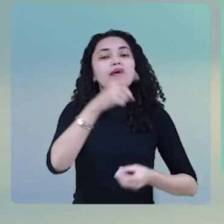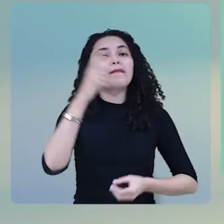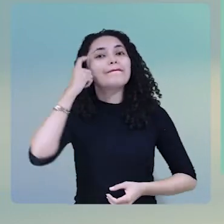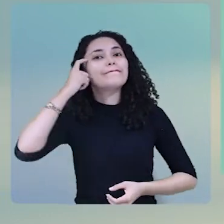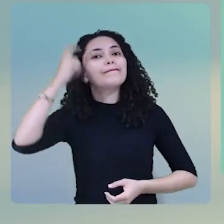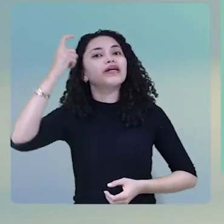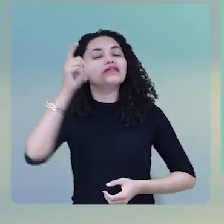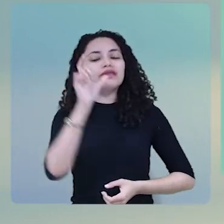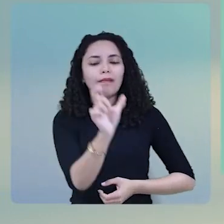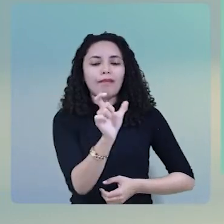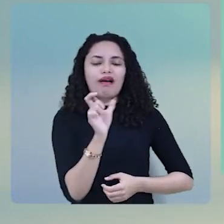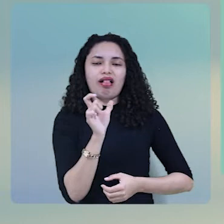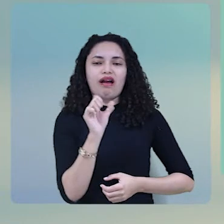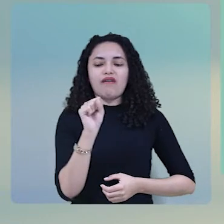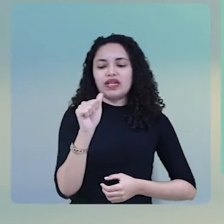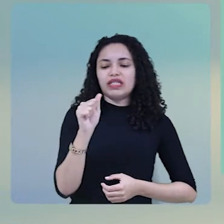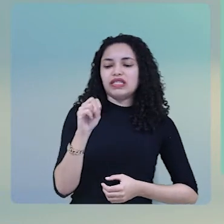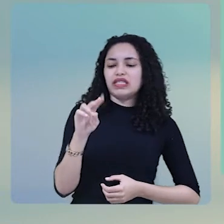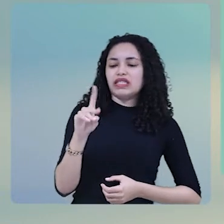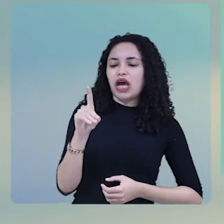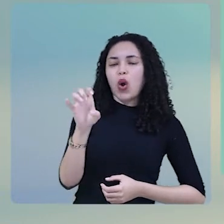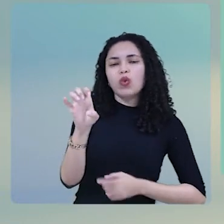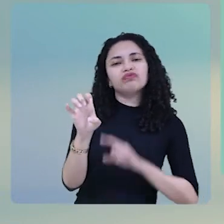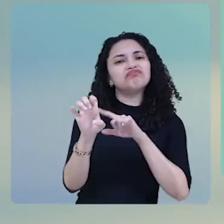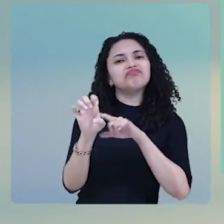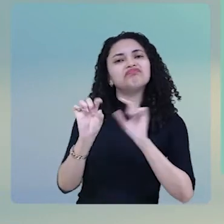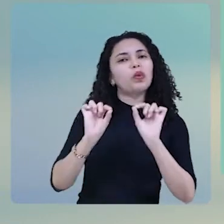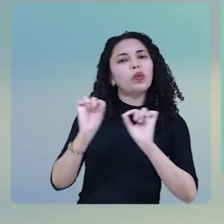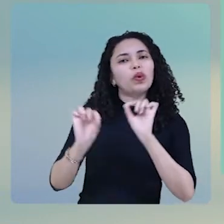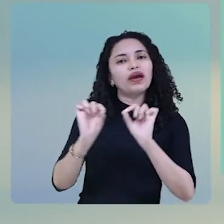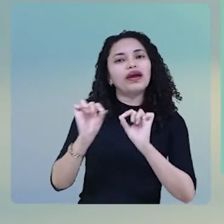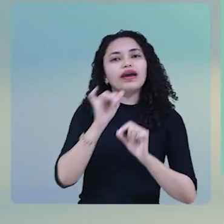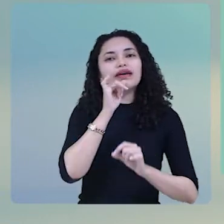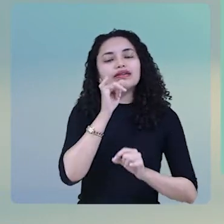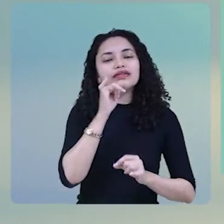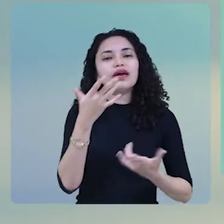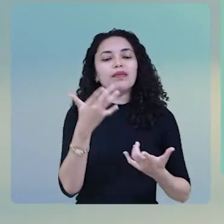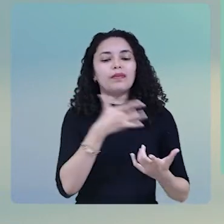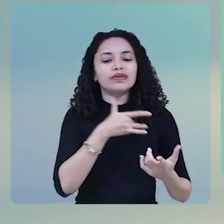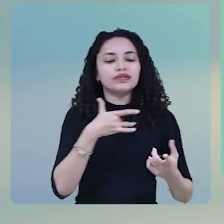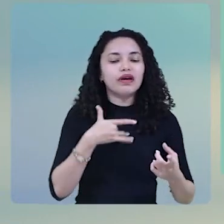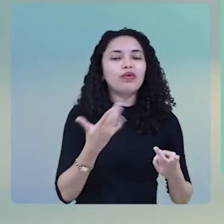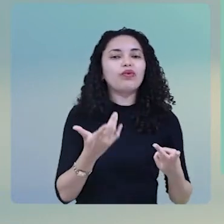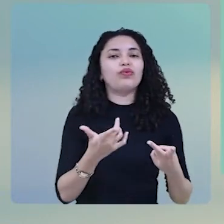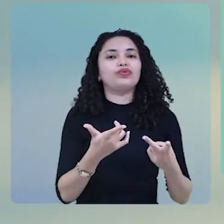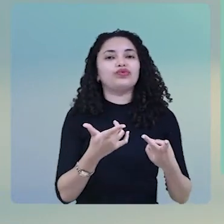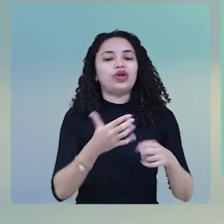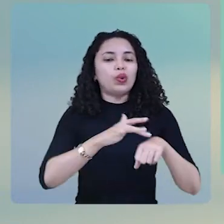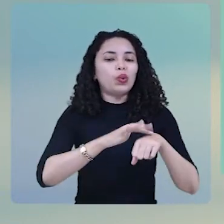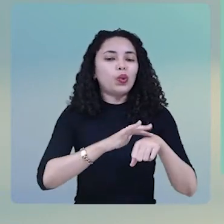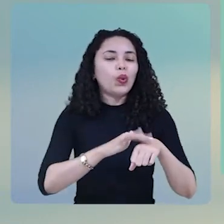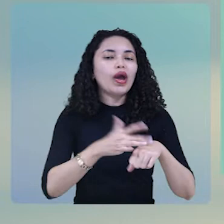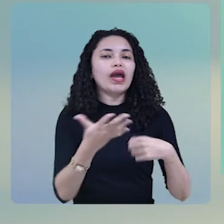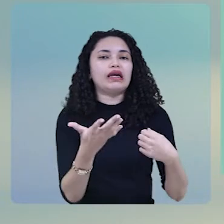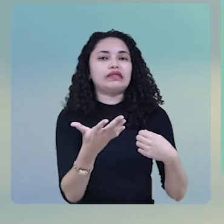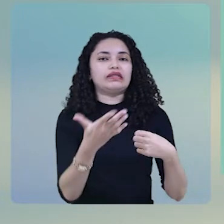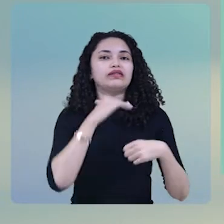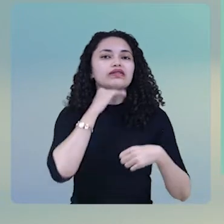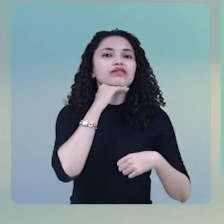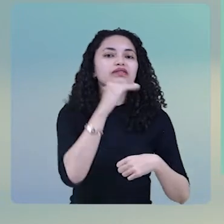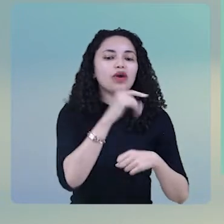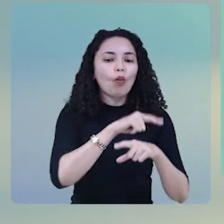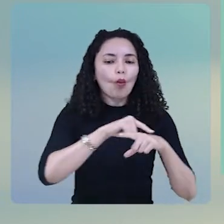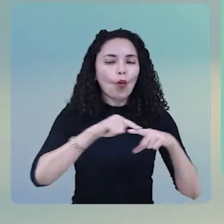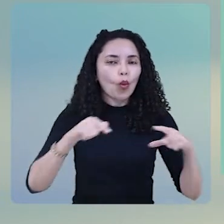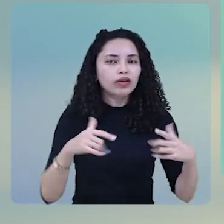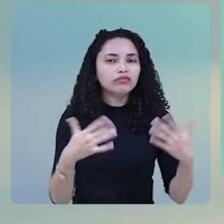pensa? Doença? Ausência de doença? Qualidade de vida? Será que a